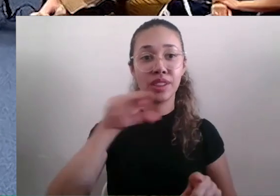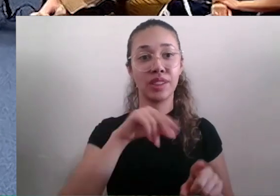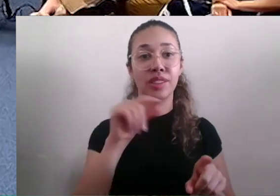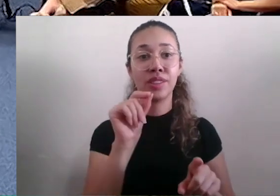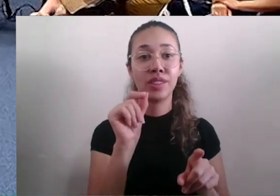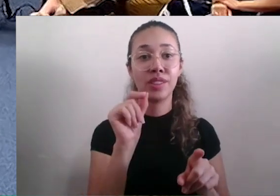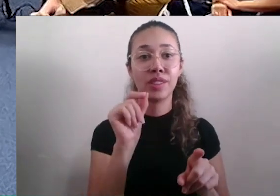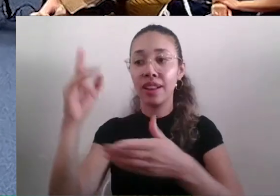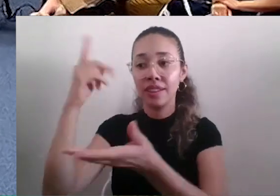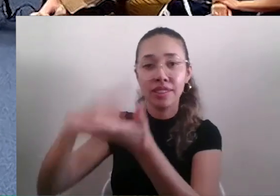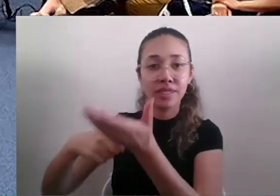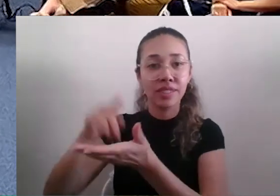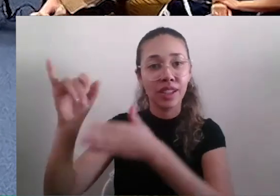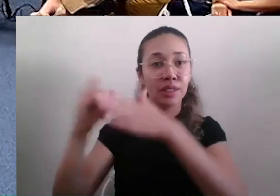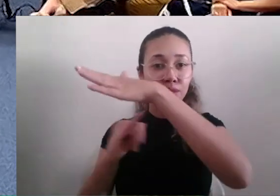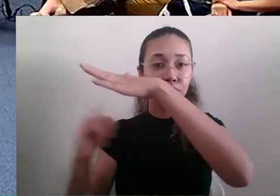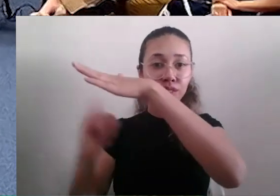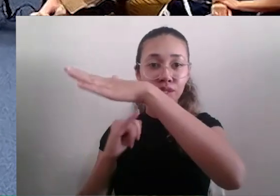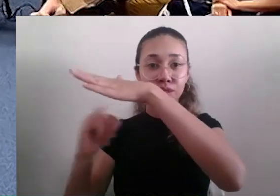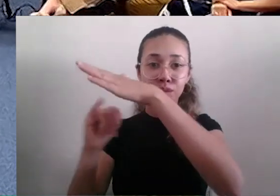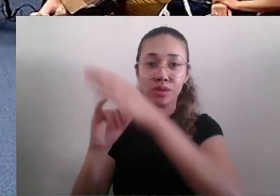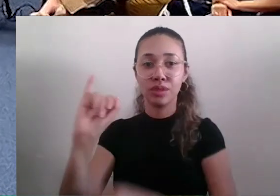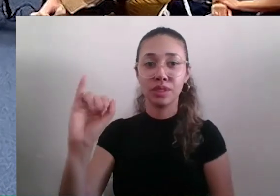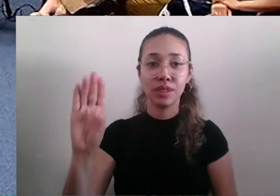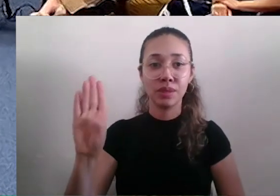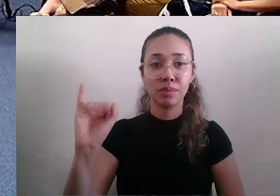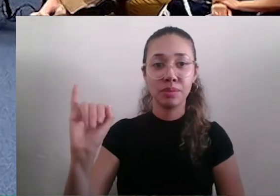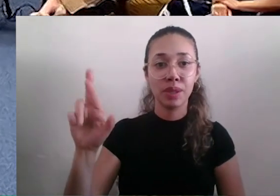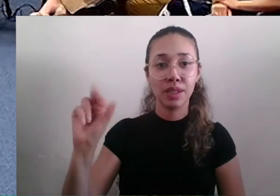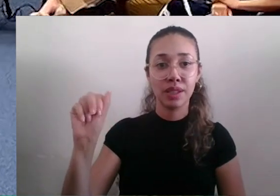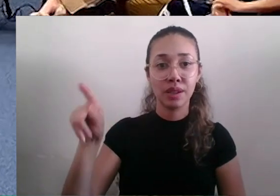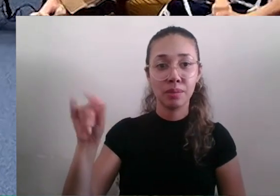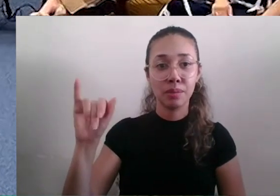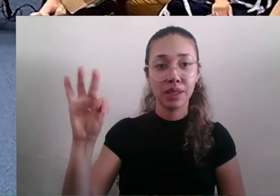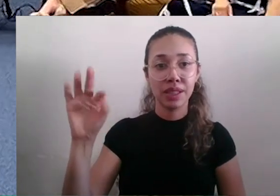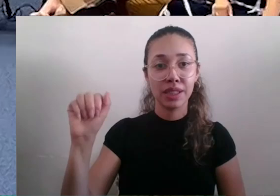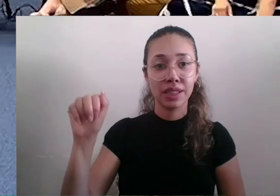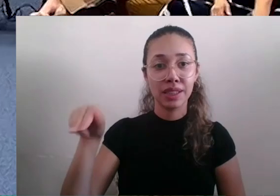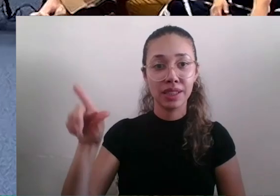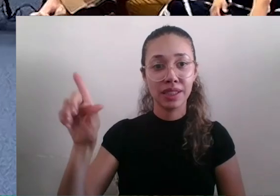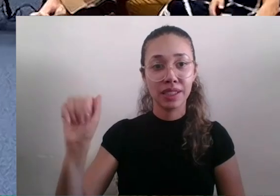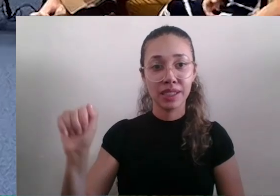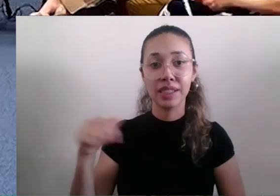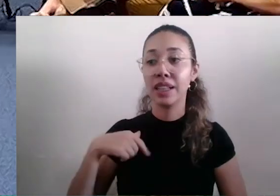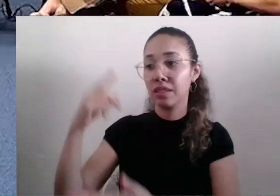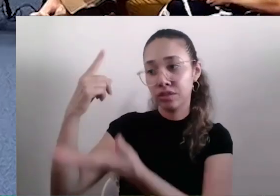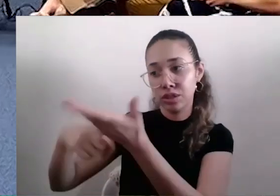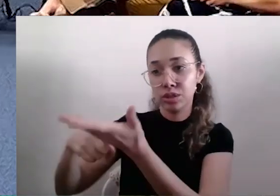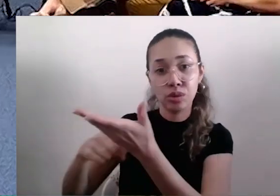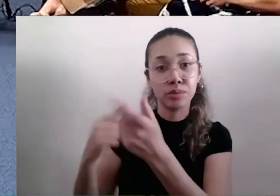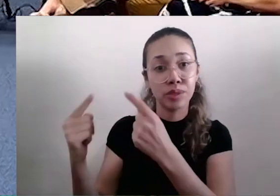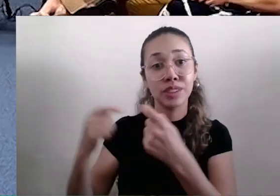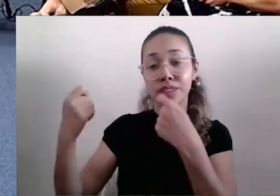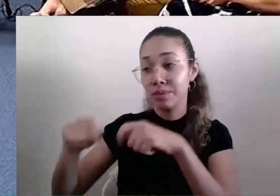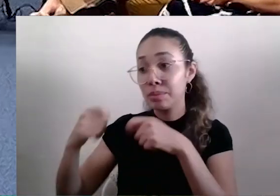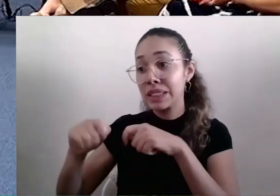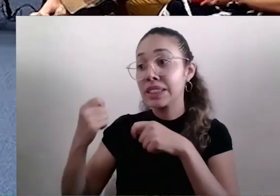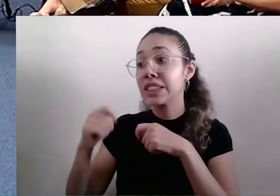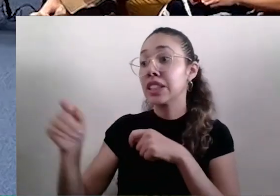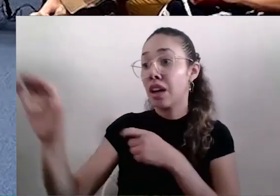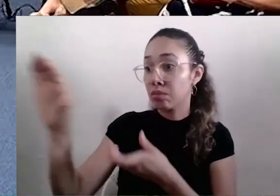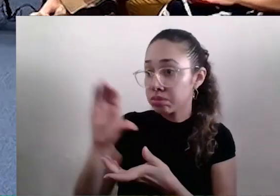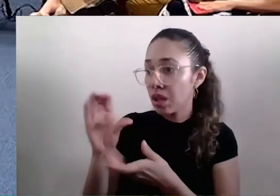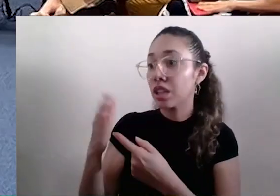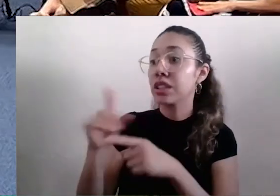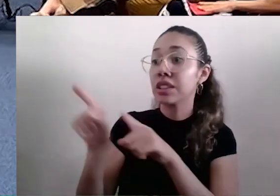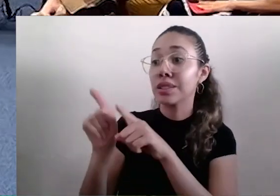Pitanga foi Olha a gente quer fazer isso aqui eles falam não a gente tá muito interessado a gente falou ok mas a gente precisa de TRS anos vai ter que ser